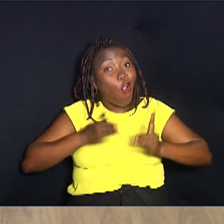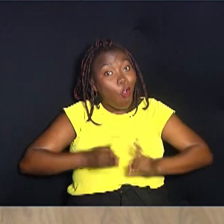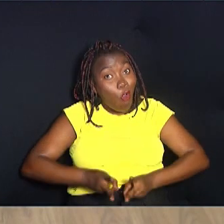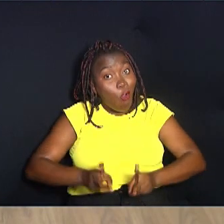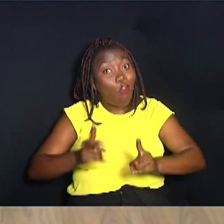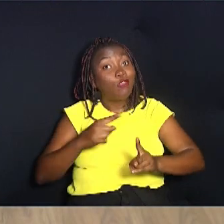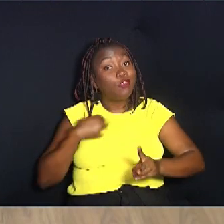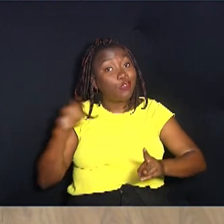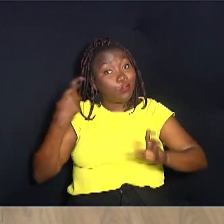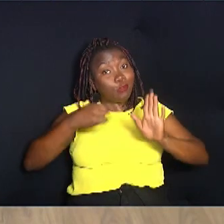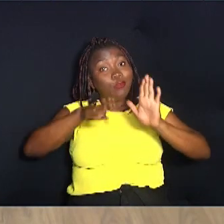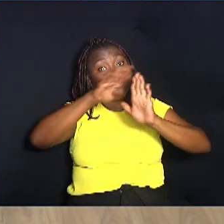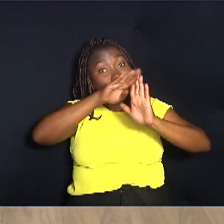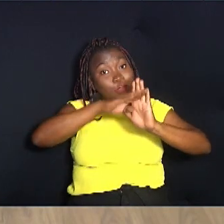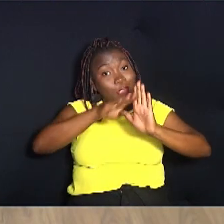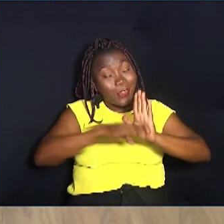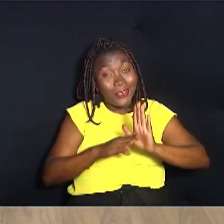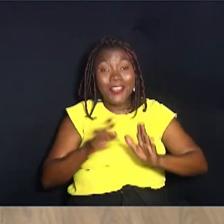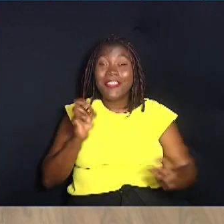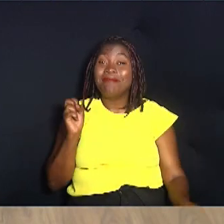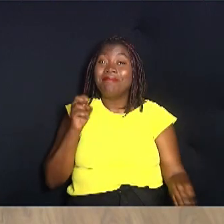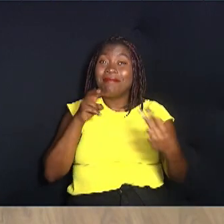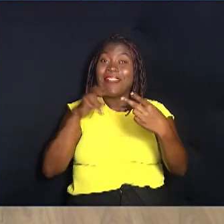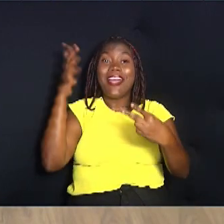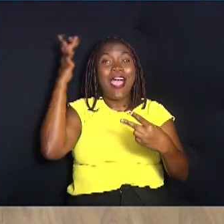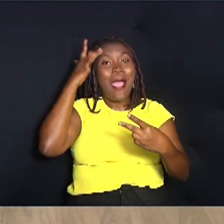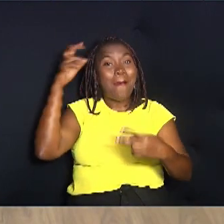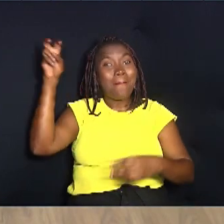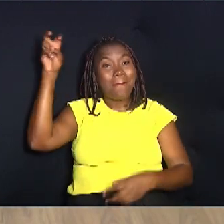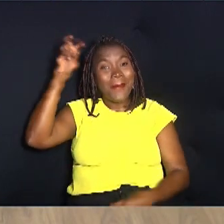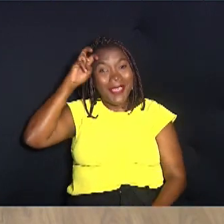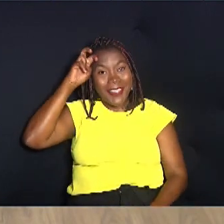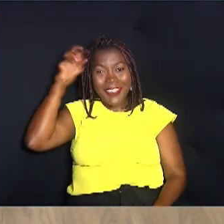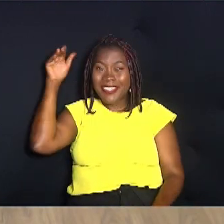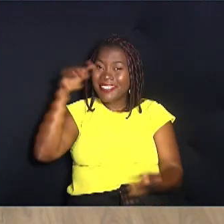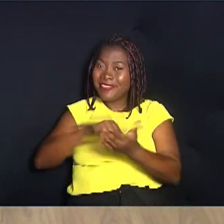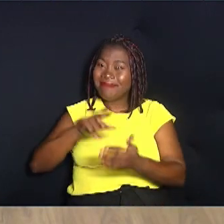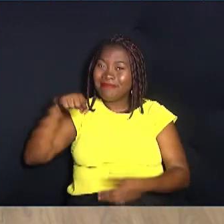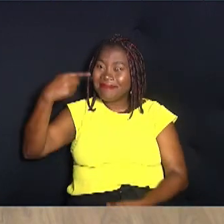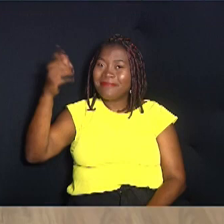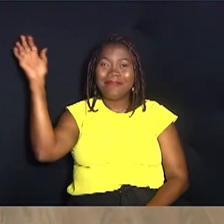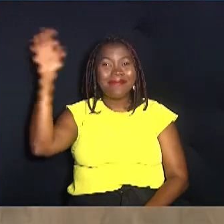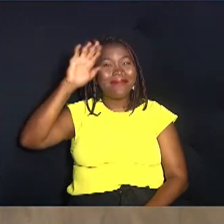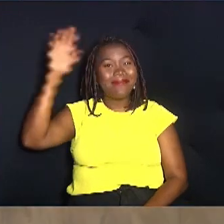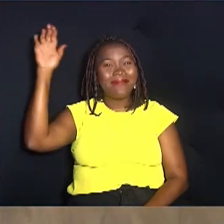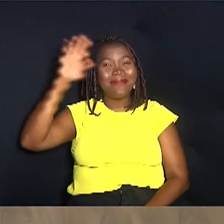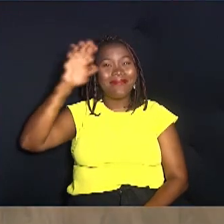nossa programação e nos vemos amanhã na quinta-feira. Até lá. Tchau, tchau.